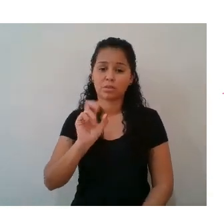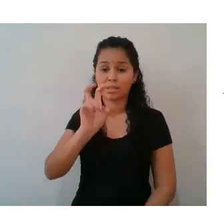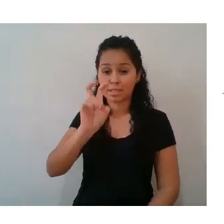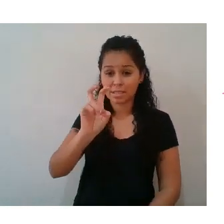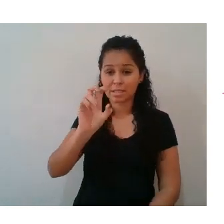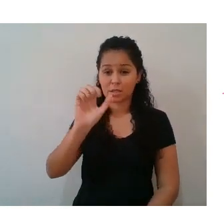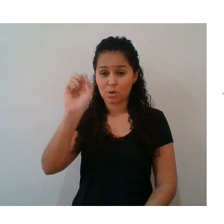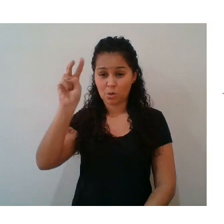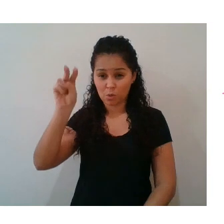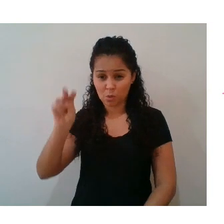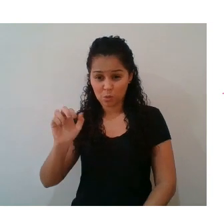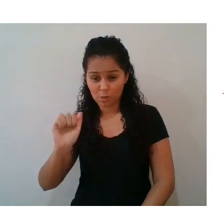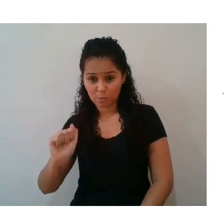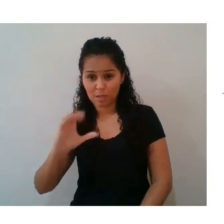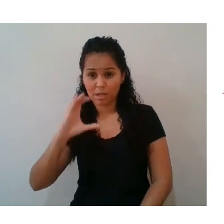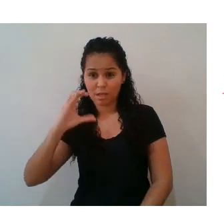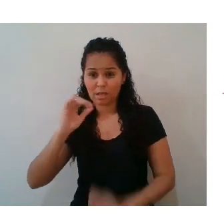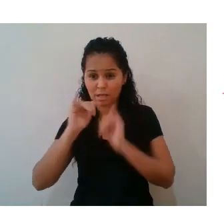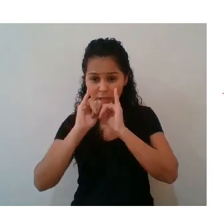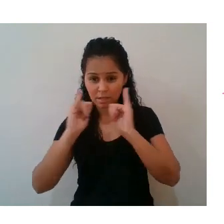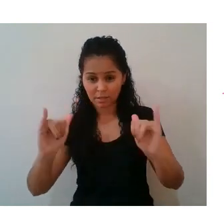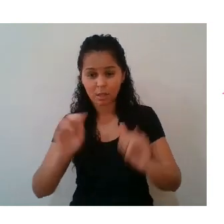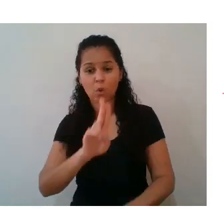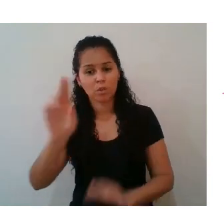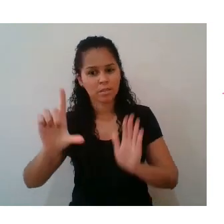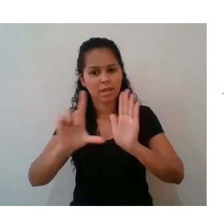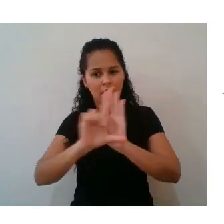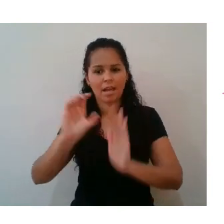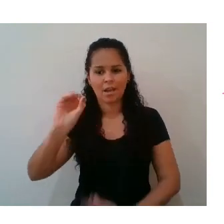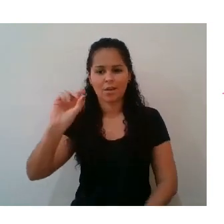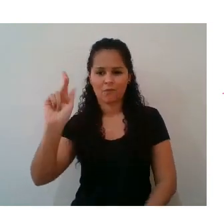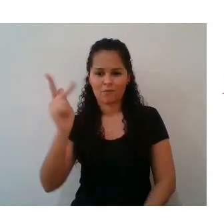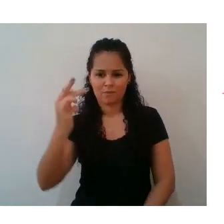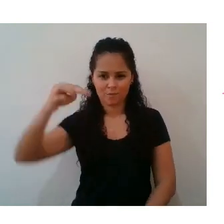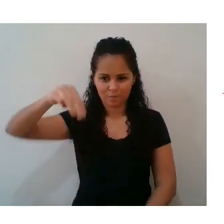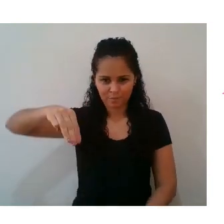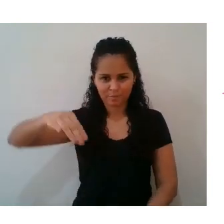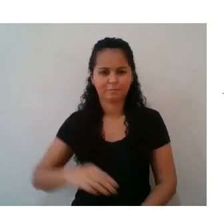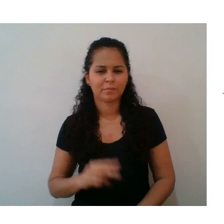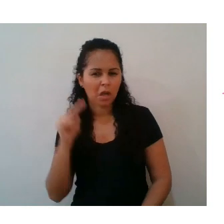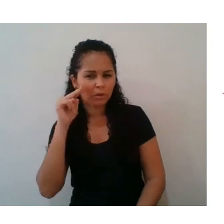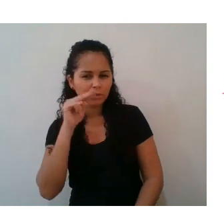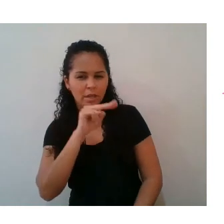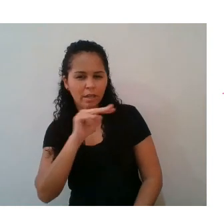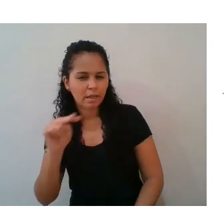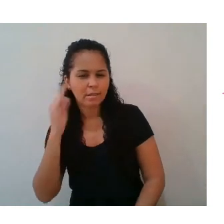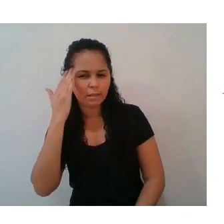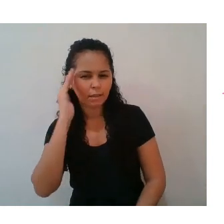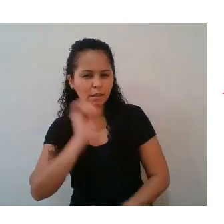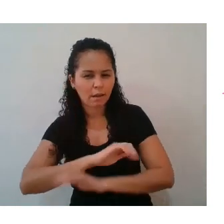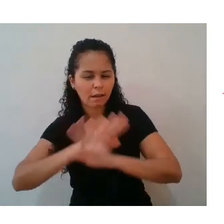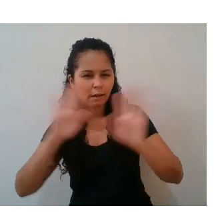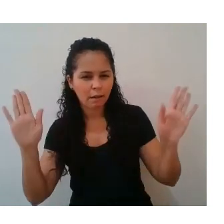ser 5 amperes, segundo essa aplicação de lei de Ohm aqui que a gente fez. Tá? Olhem direitinho, vejam se